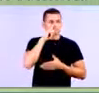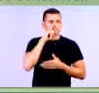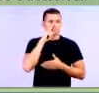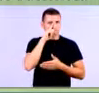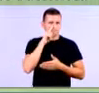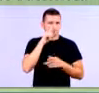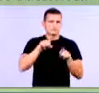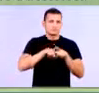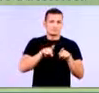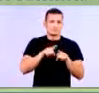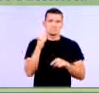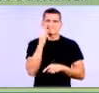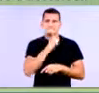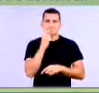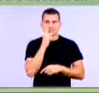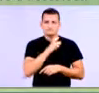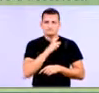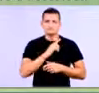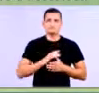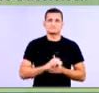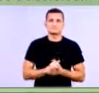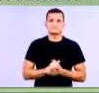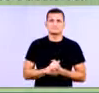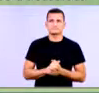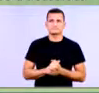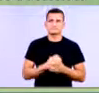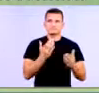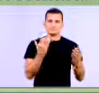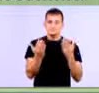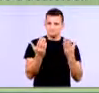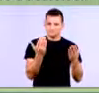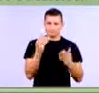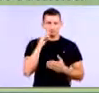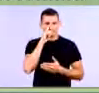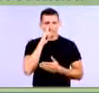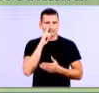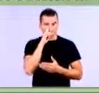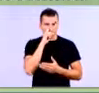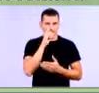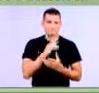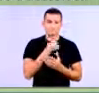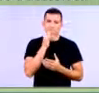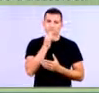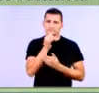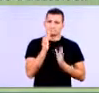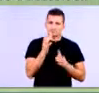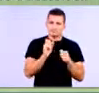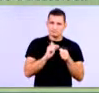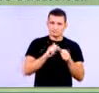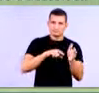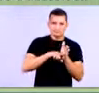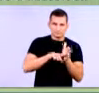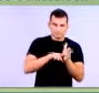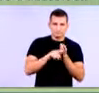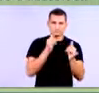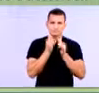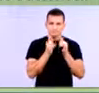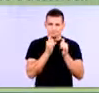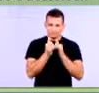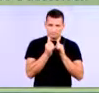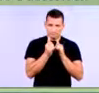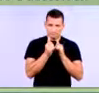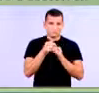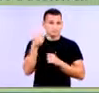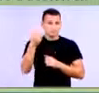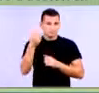e vulnerabilidade. Veja bem, análise de risco. Uma vez feito o levantamento das informações, que foi o passo